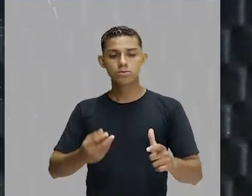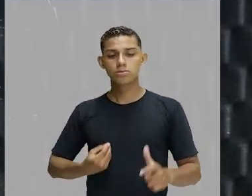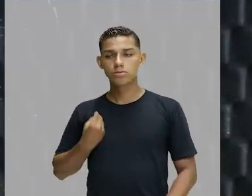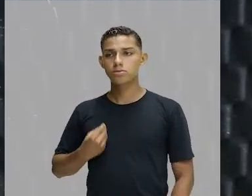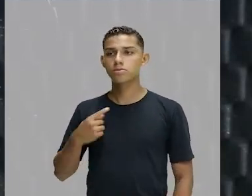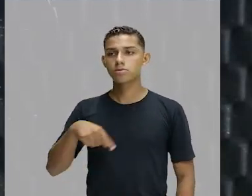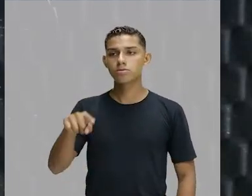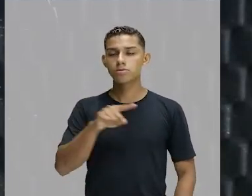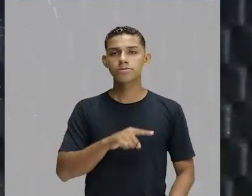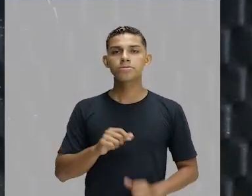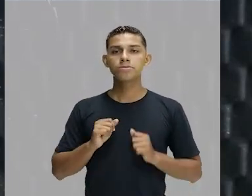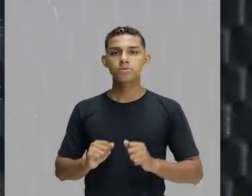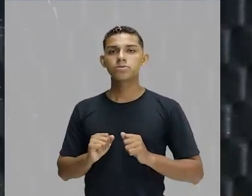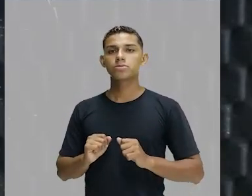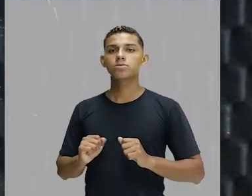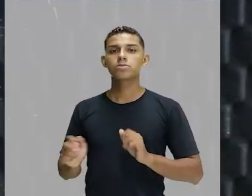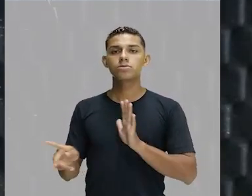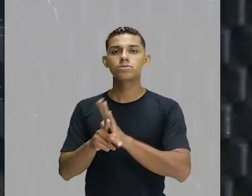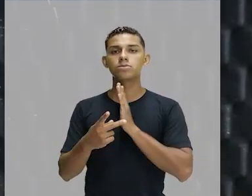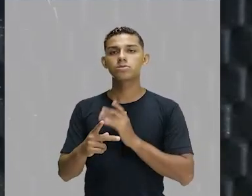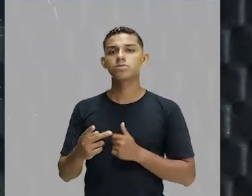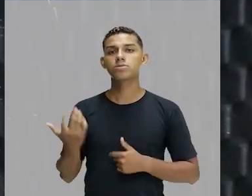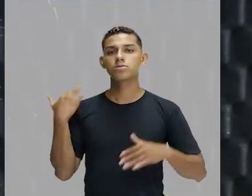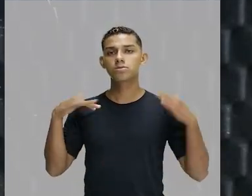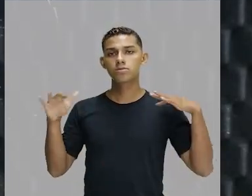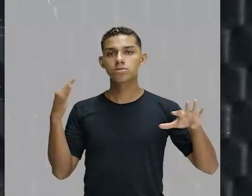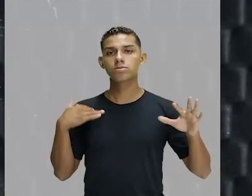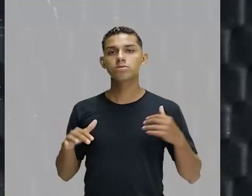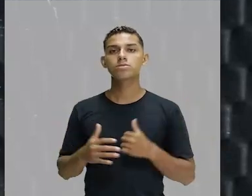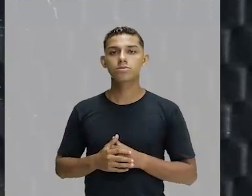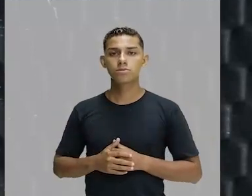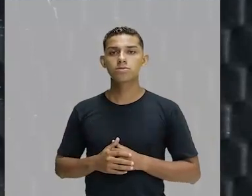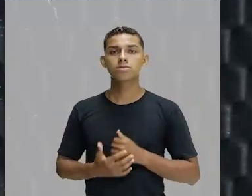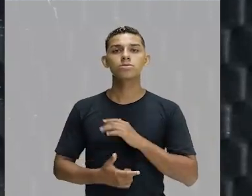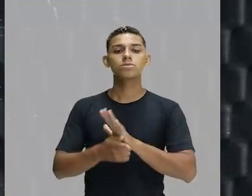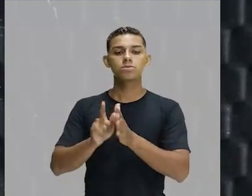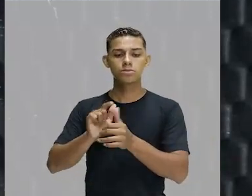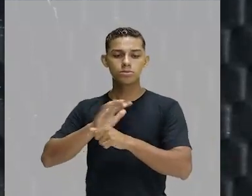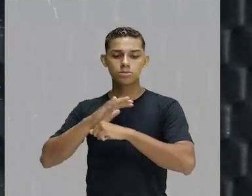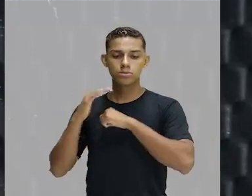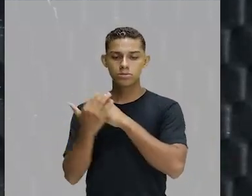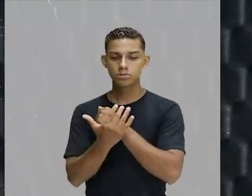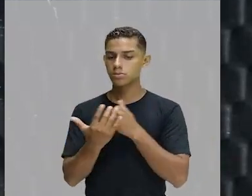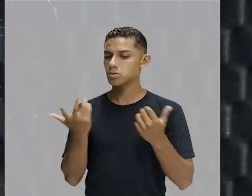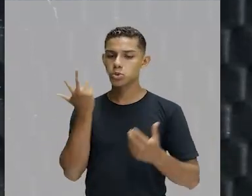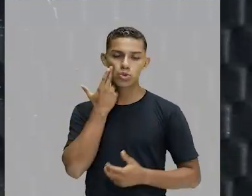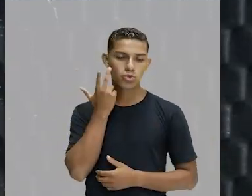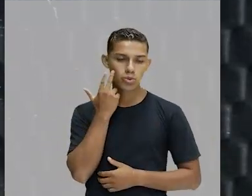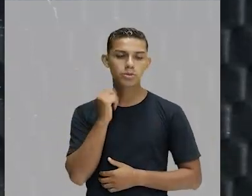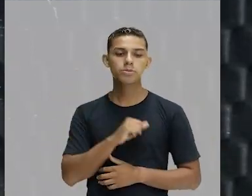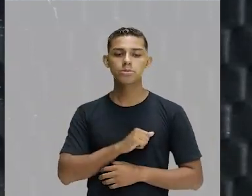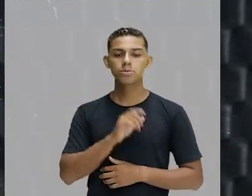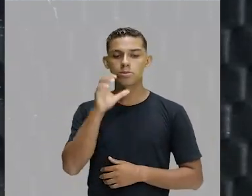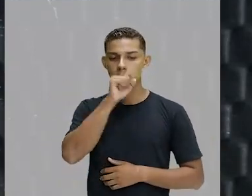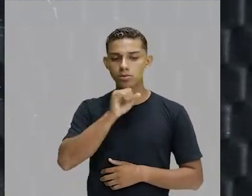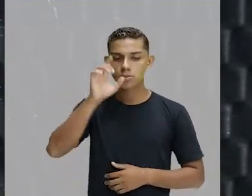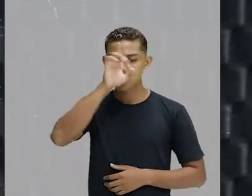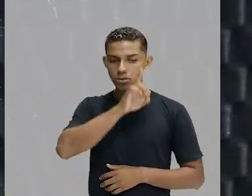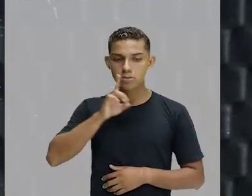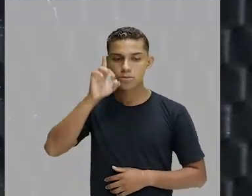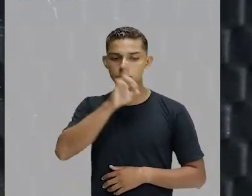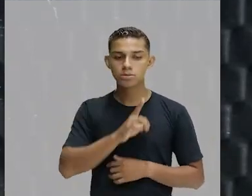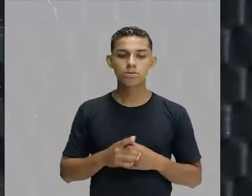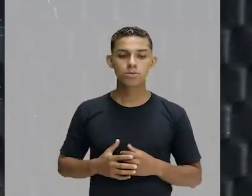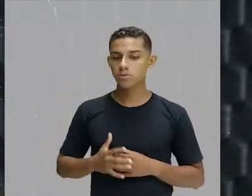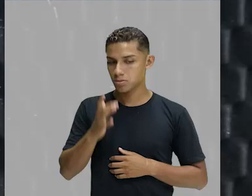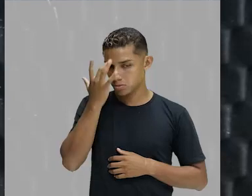que ele proporciona esses passeios. Antes da pandemia era muito comum, quase todo fim de semana. Agora, após pandemia,